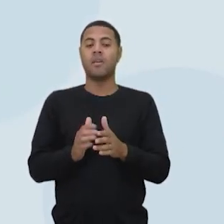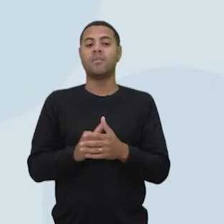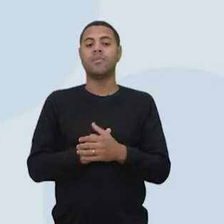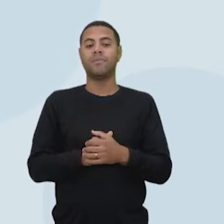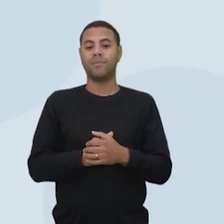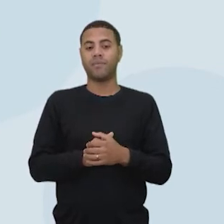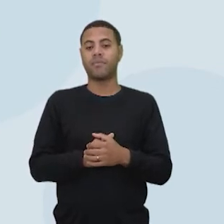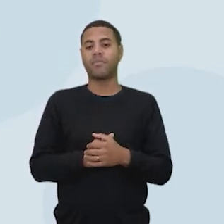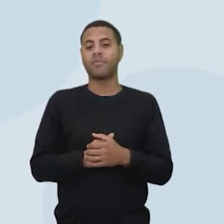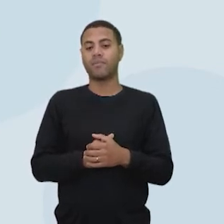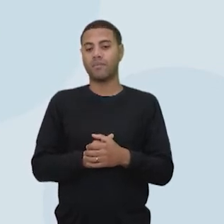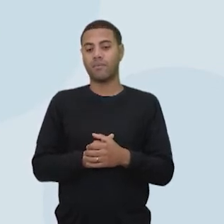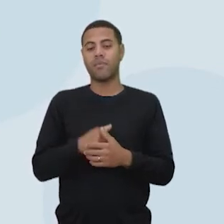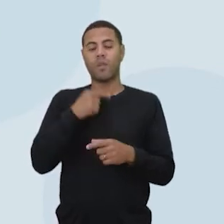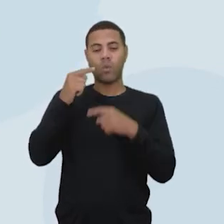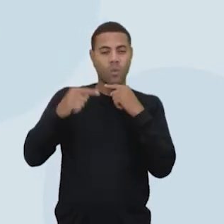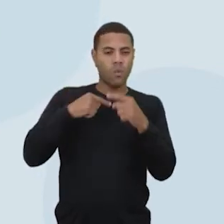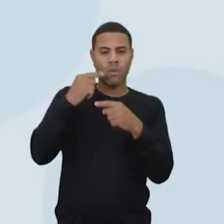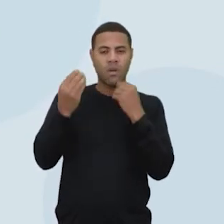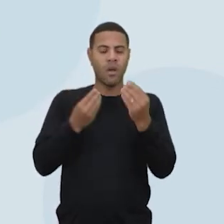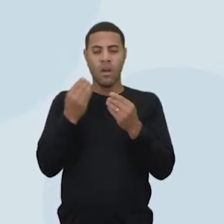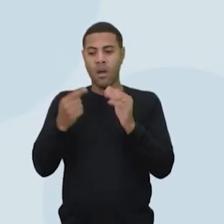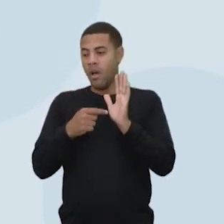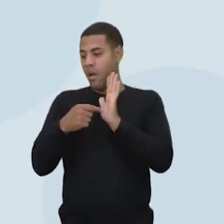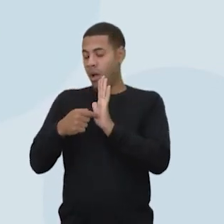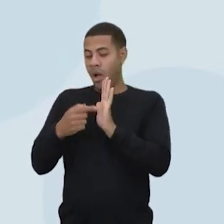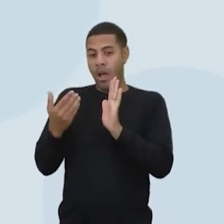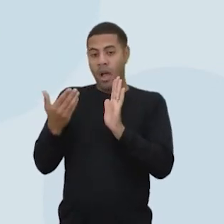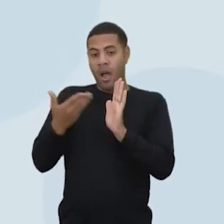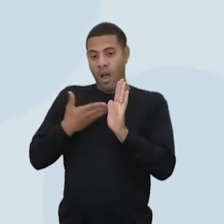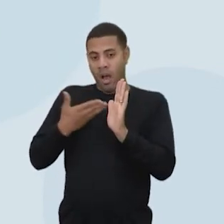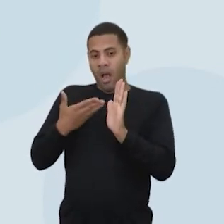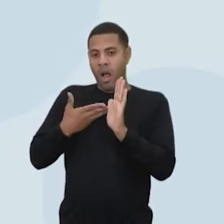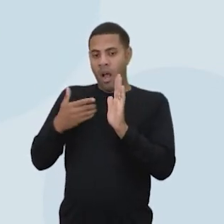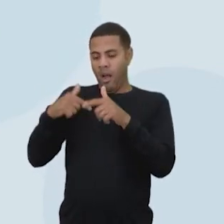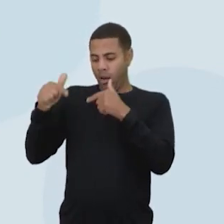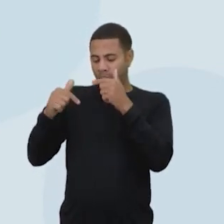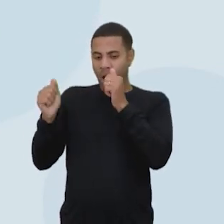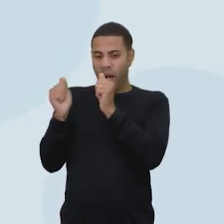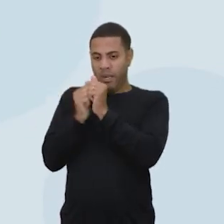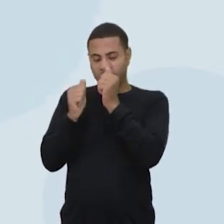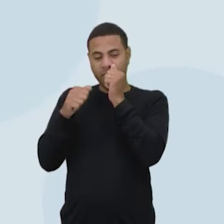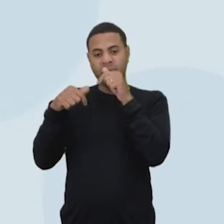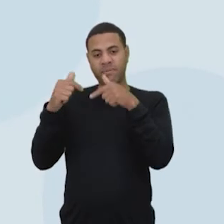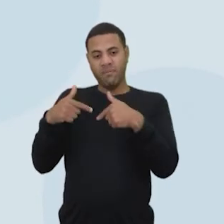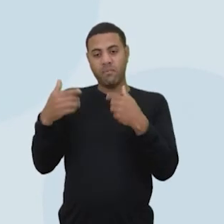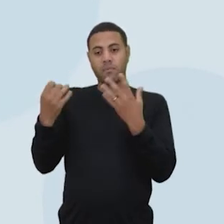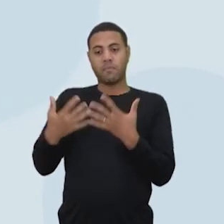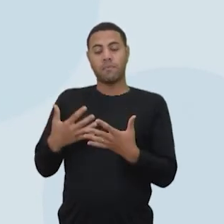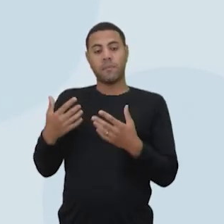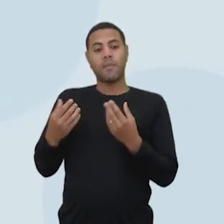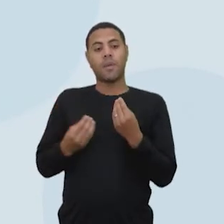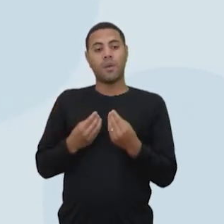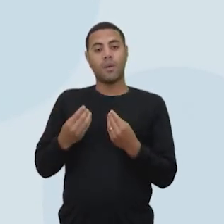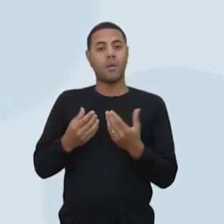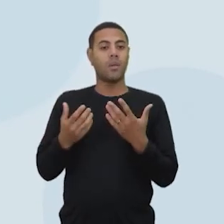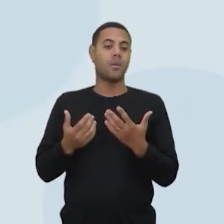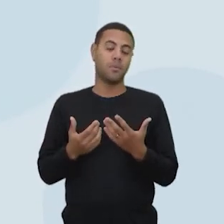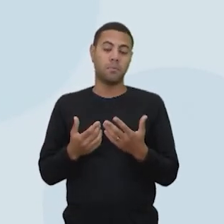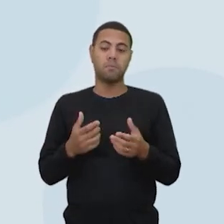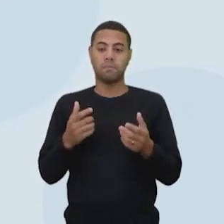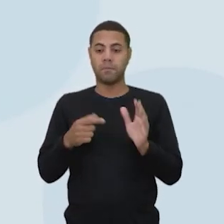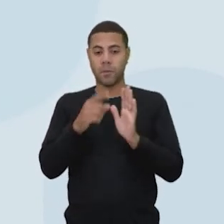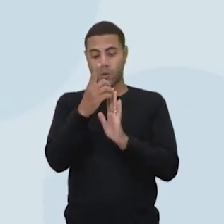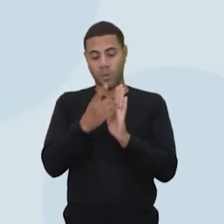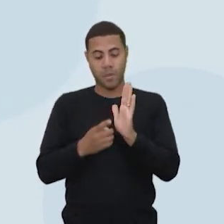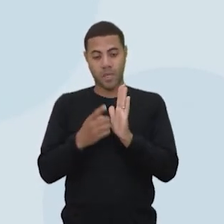experimento, né, tem lá as suas dúvidas, ele mostra para o cientista B. É como um documento essas anotações. E esse